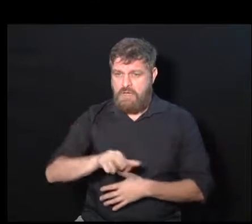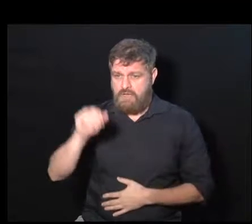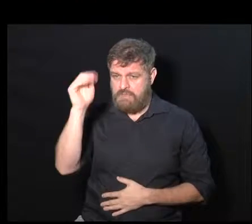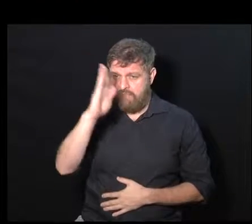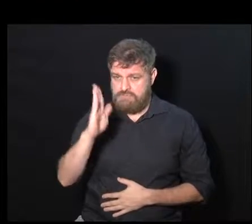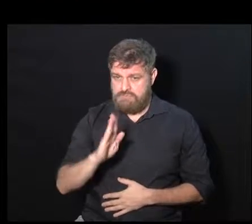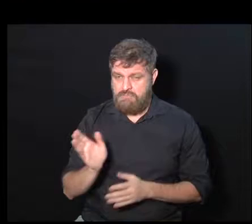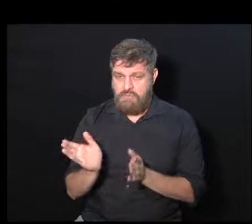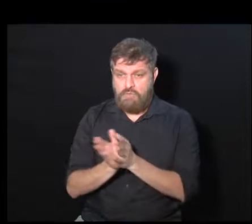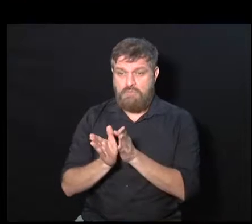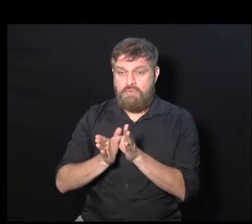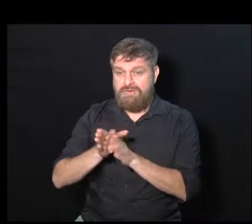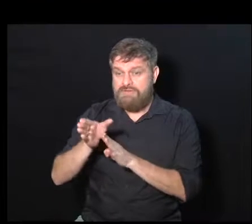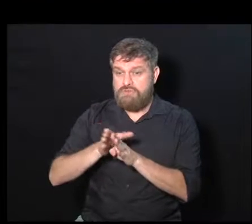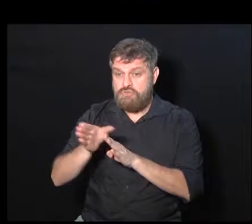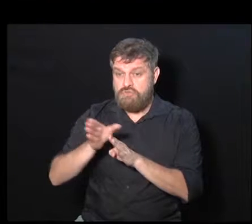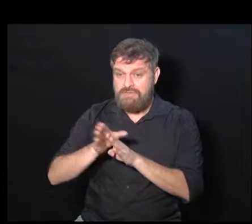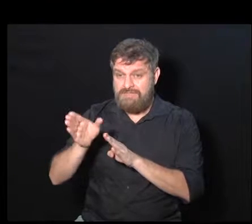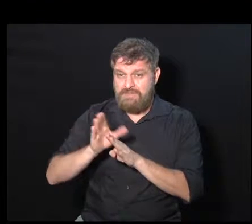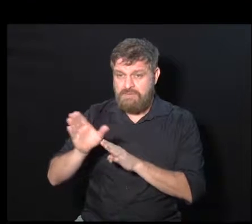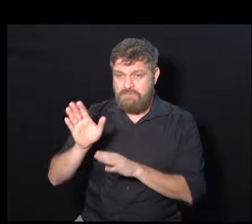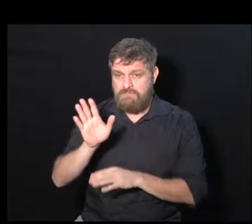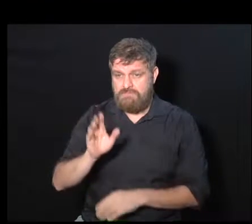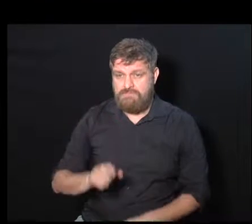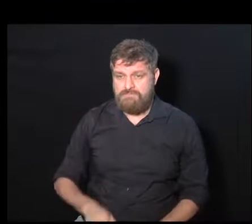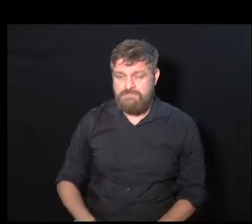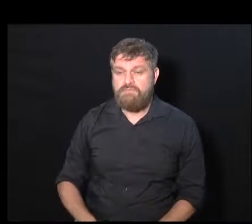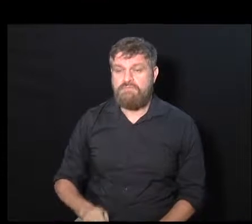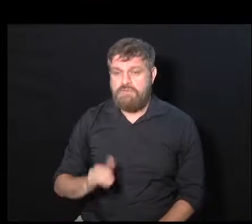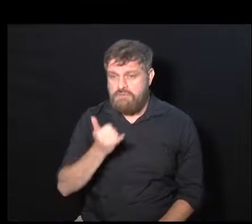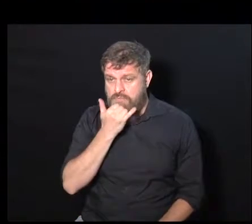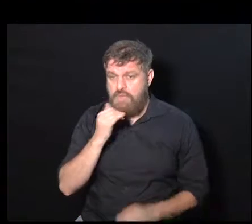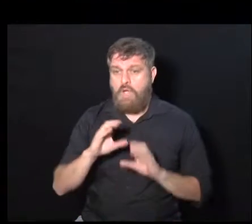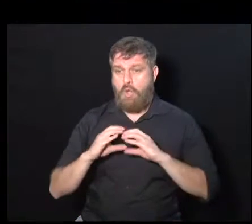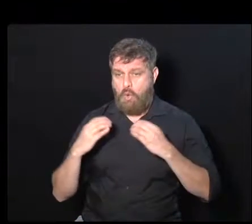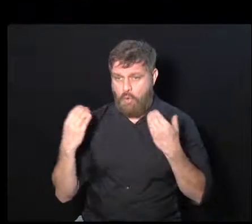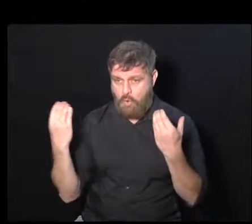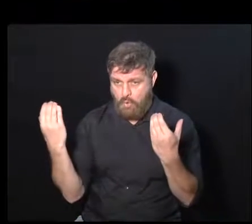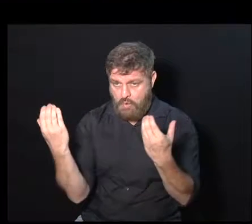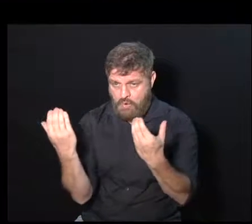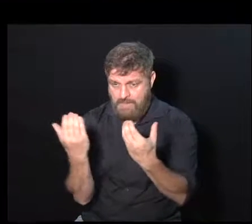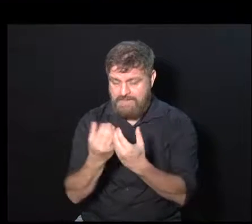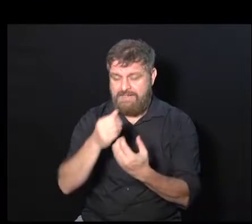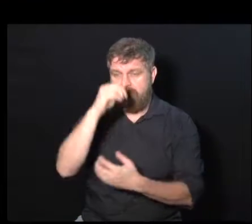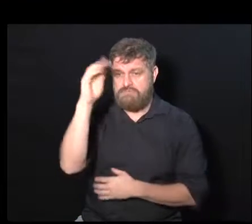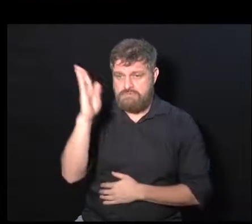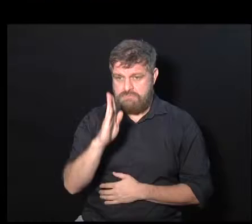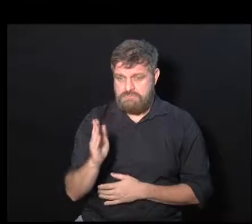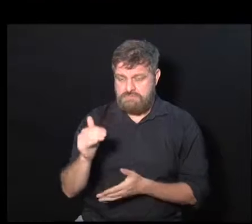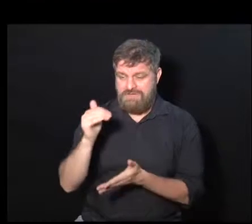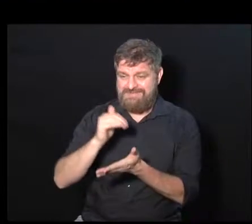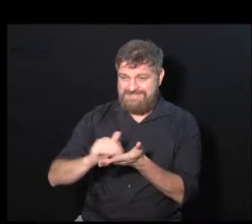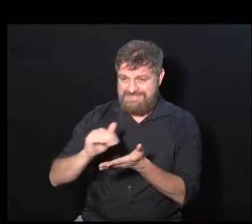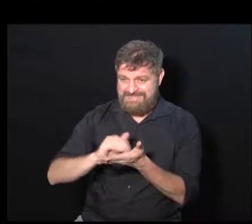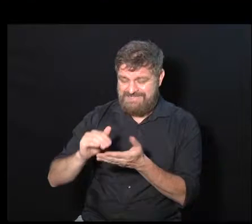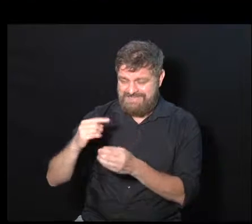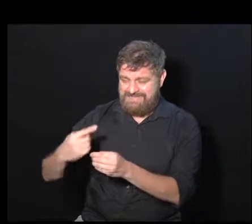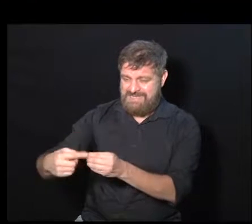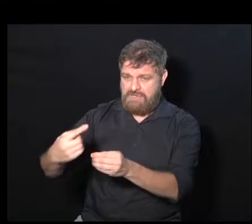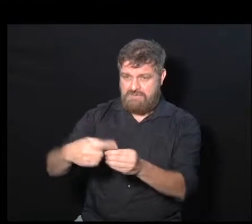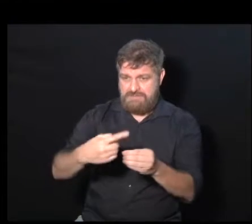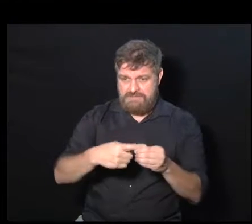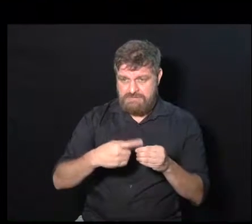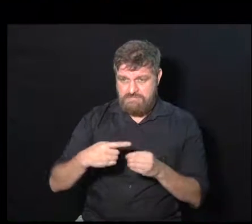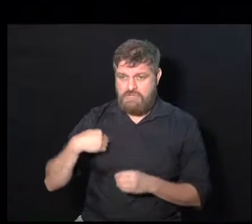Conselho Nacional de o Congresso Nacional de Secretários Municipais. E a